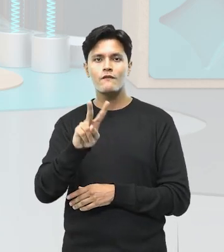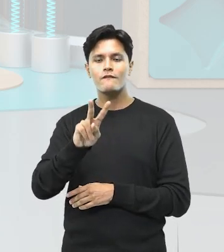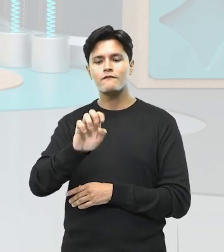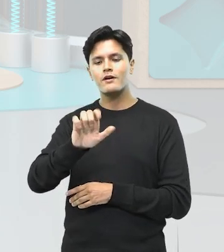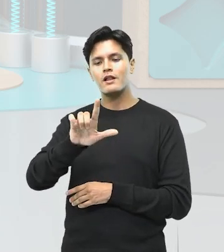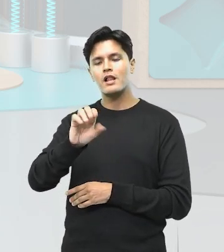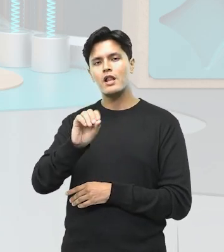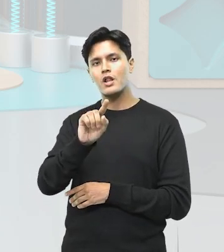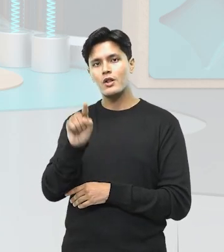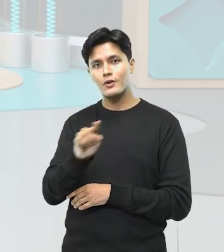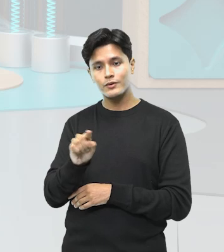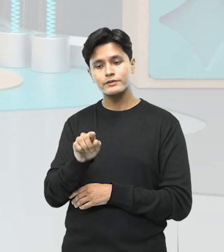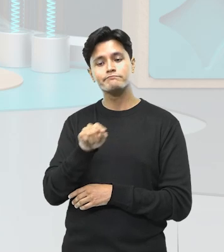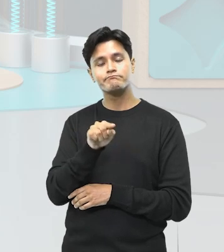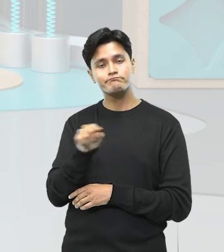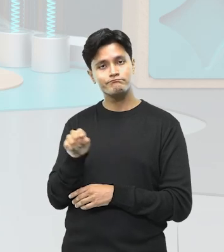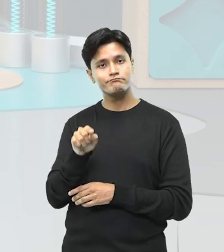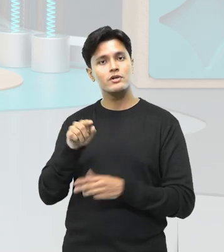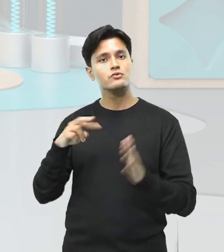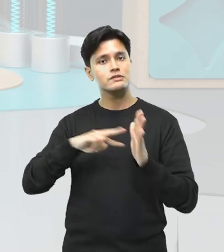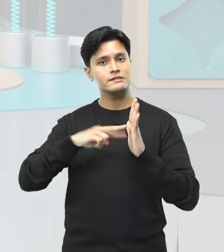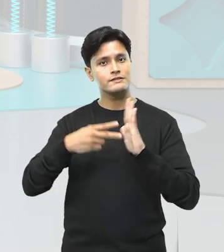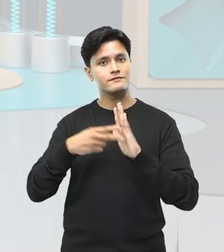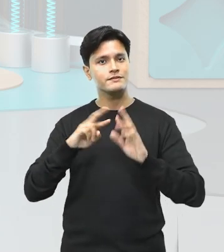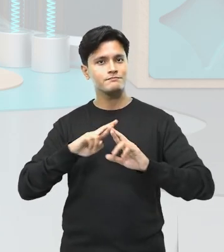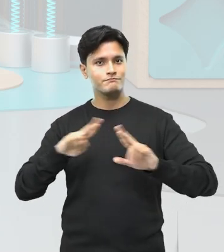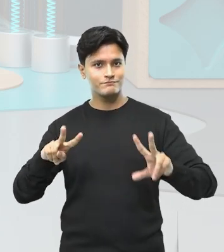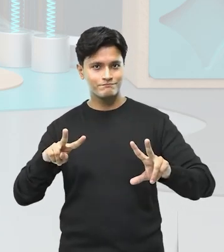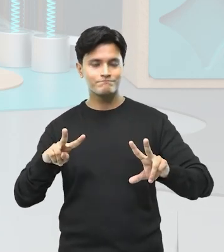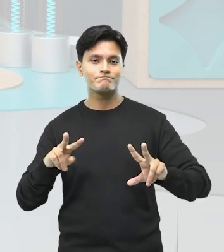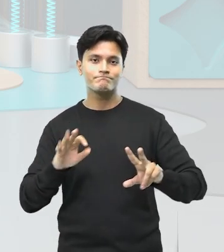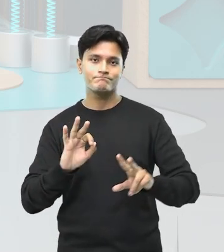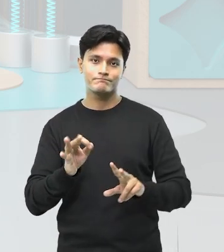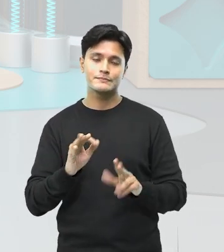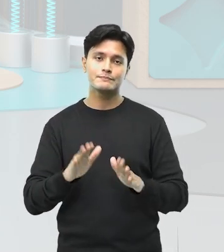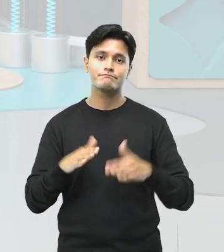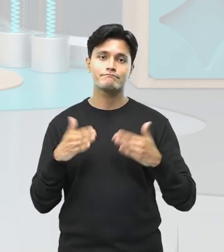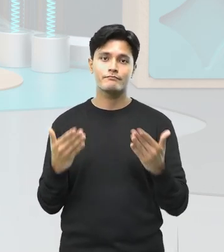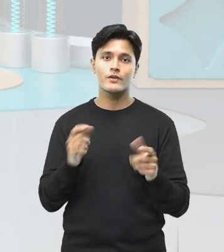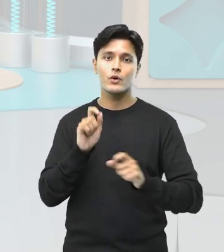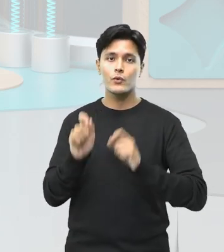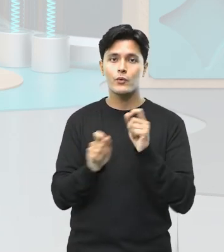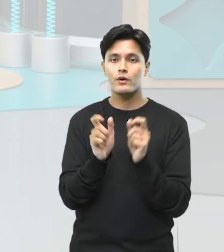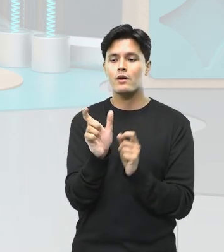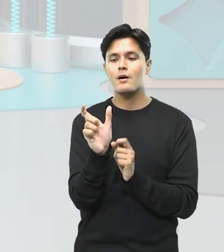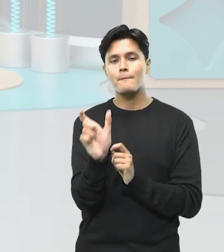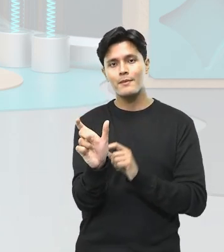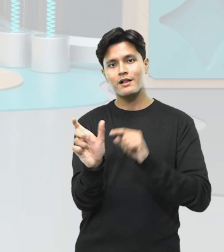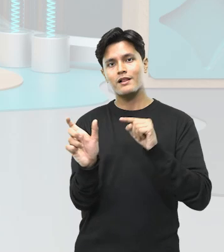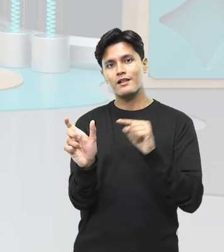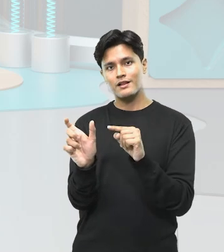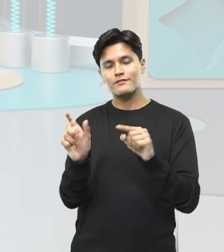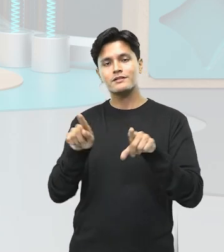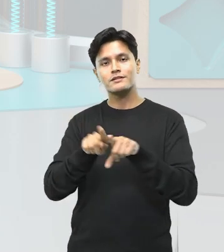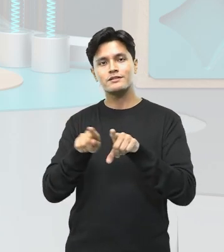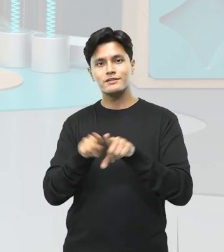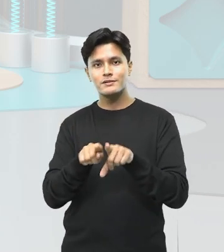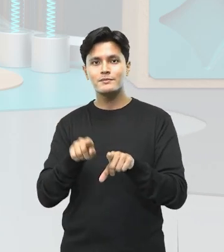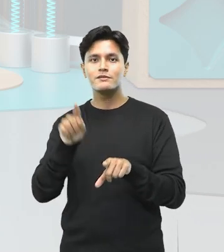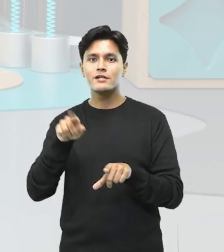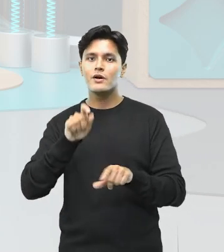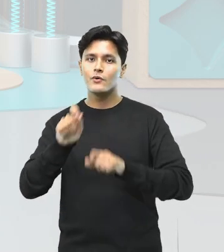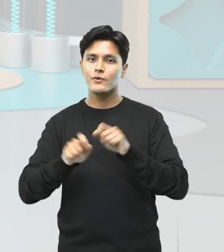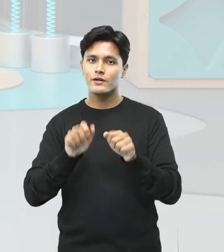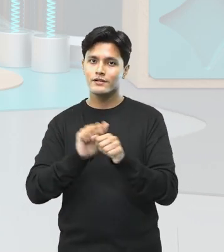aí o sentido do verbo veloz, do adjetivo veloz, né? Então, essa palavra também vai ser